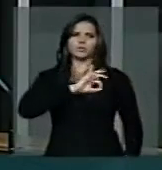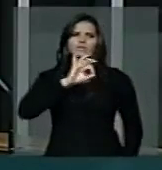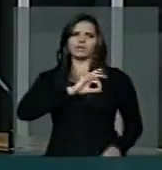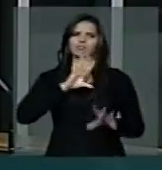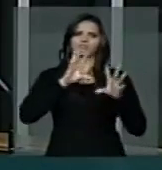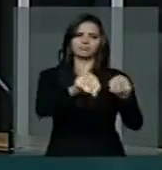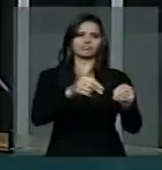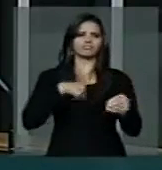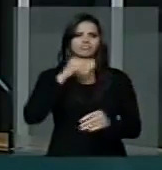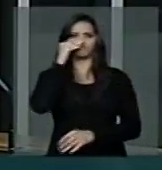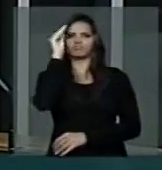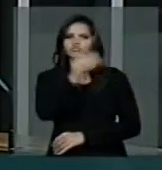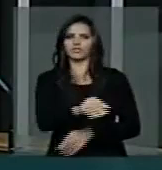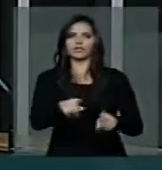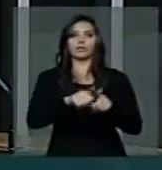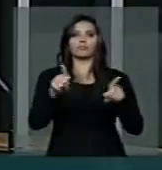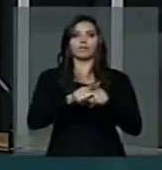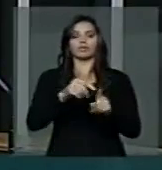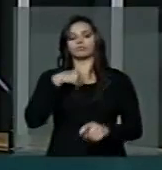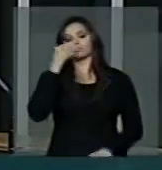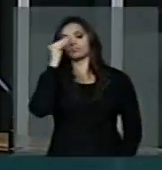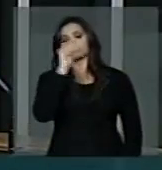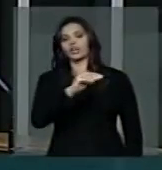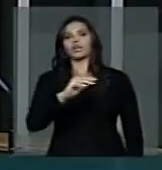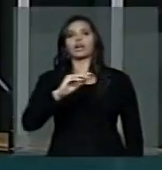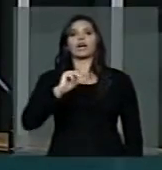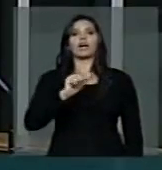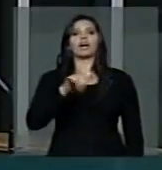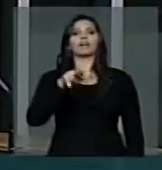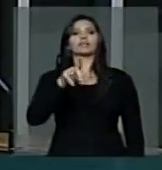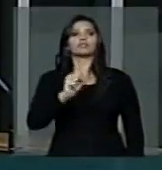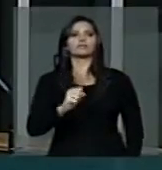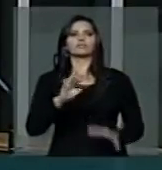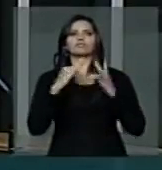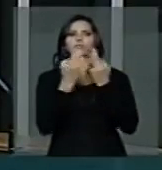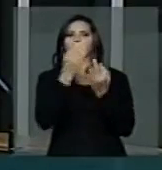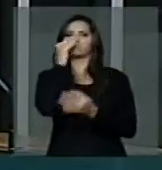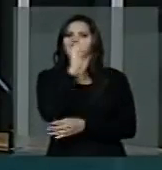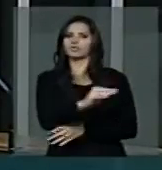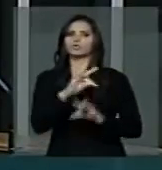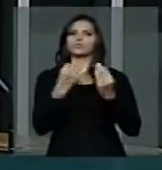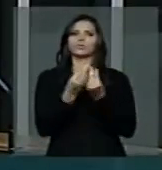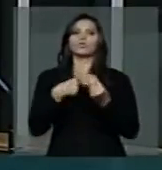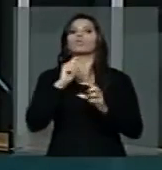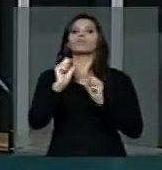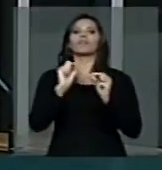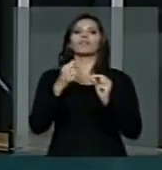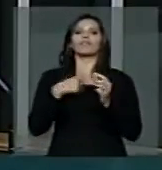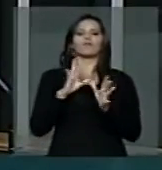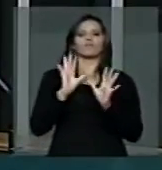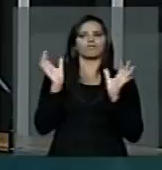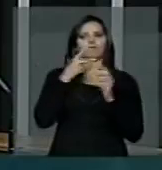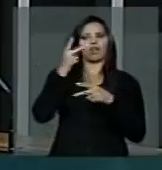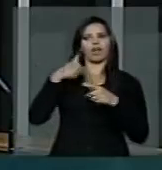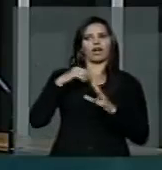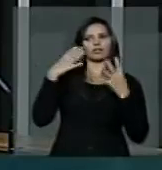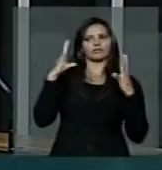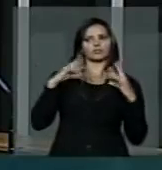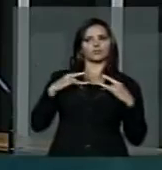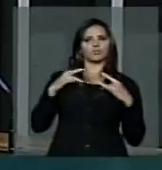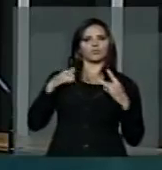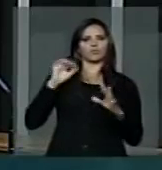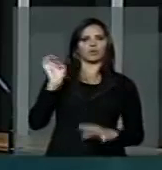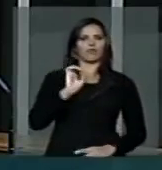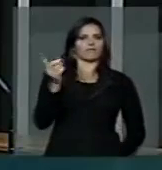à estigmatização da AIDS, da rejeição das famílias e do armário compulsório à privação de um marco jurídico e social